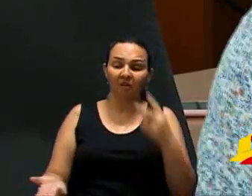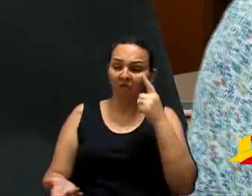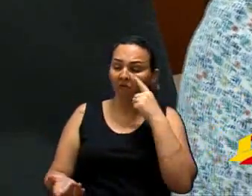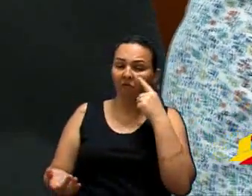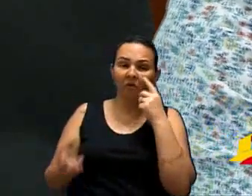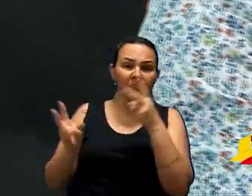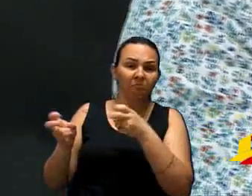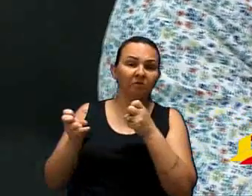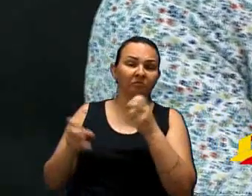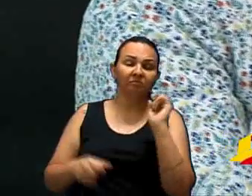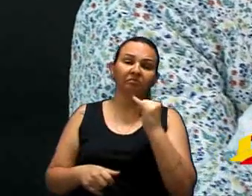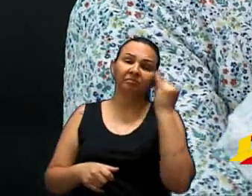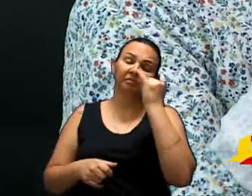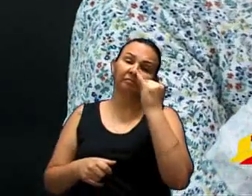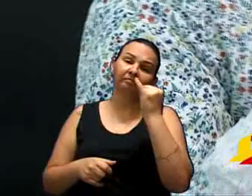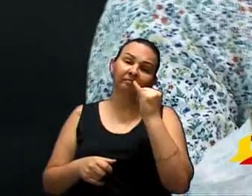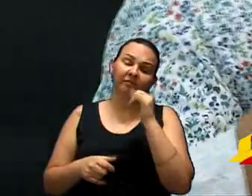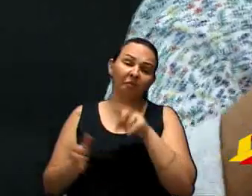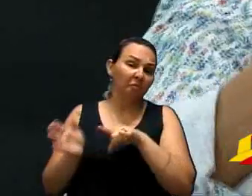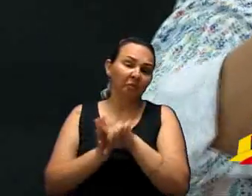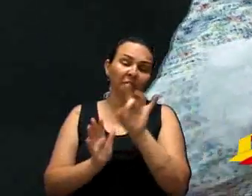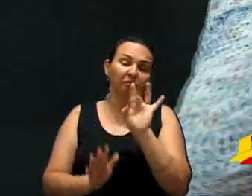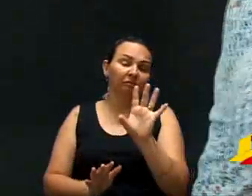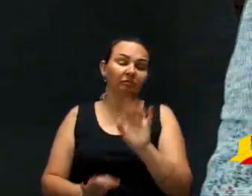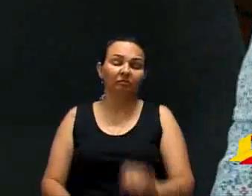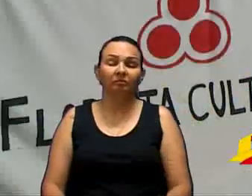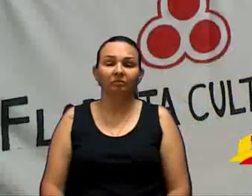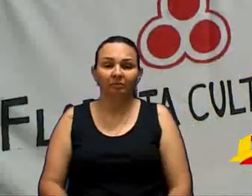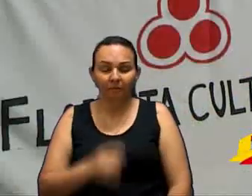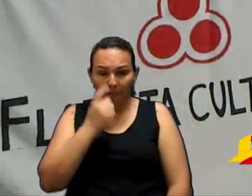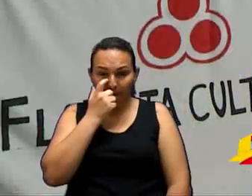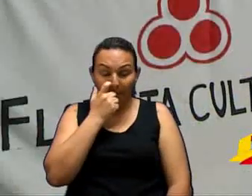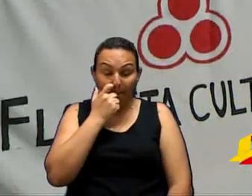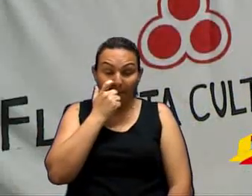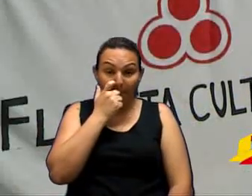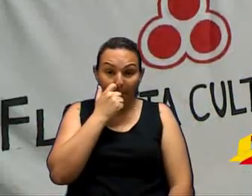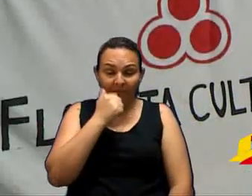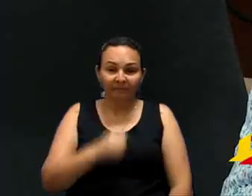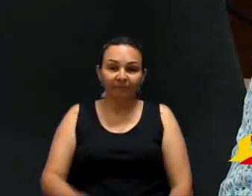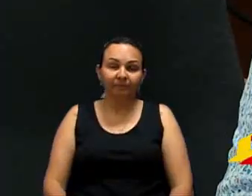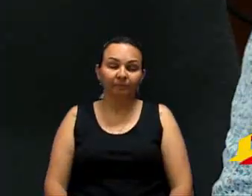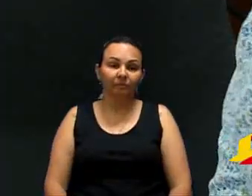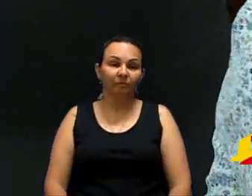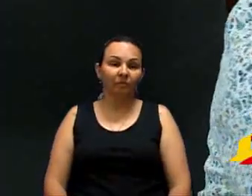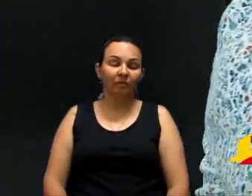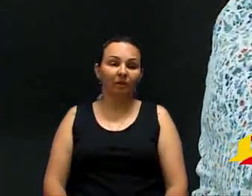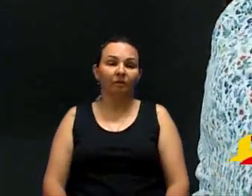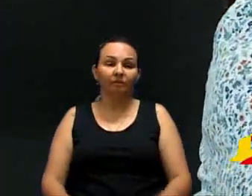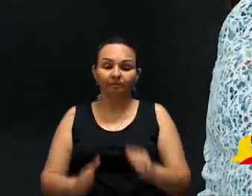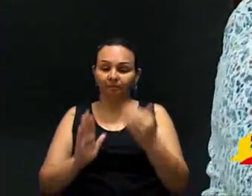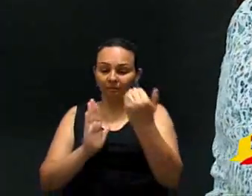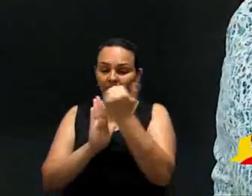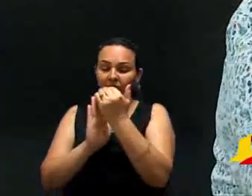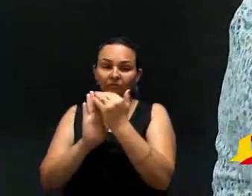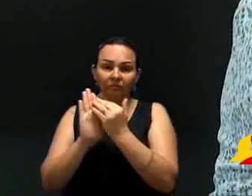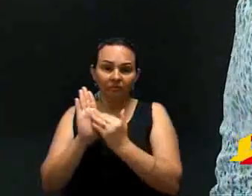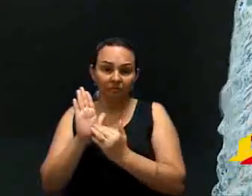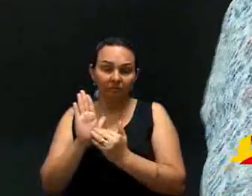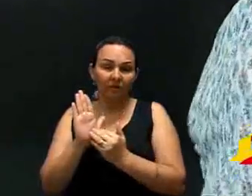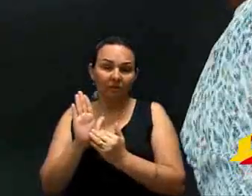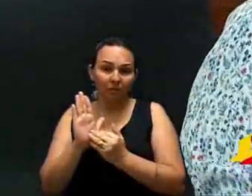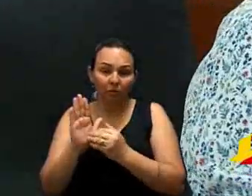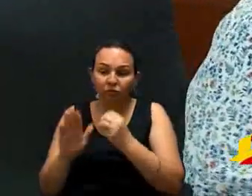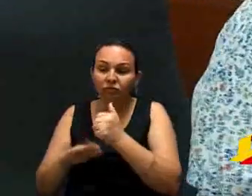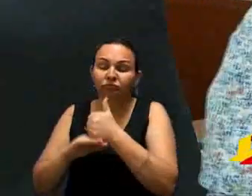tá então essa é minha a minha colocação só cobrei da onu os processos que passam pela serão nossos técnicos estão aqui